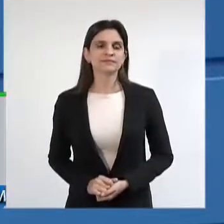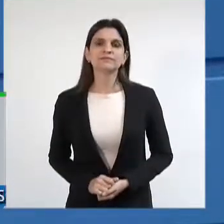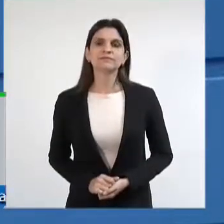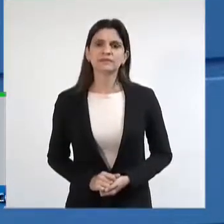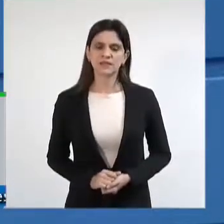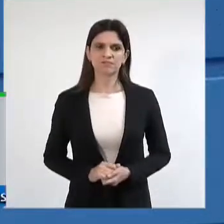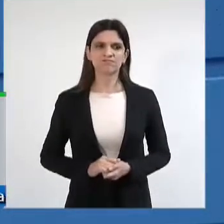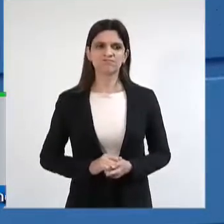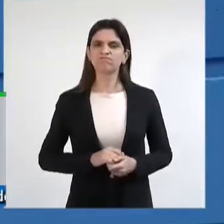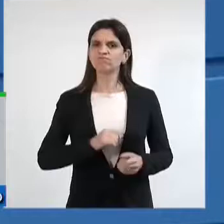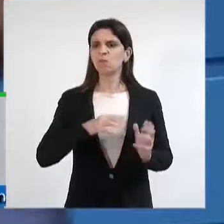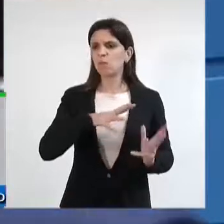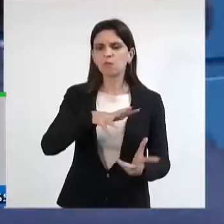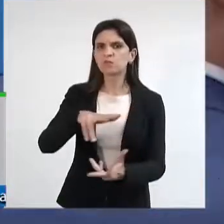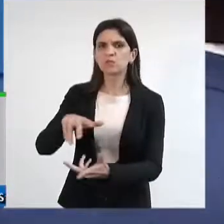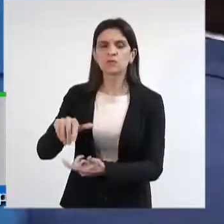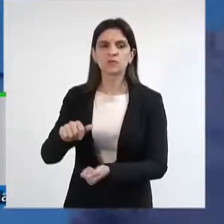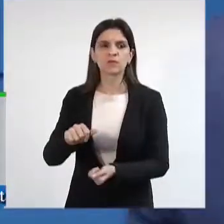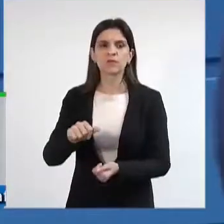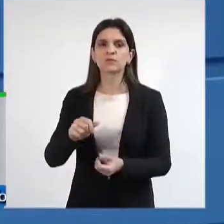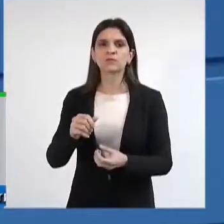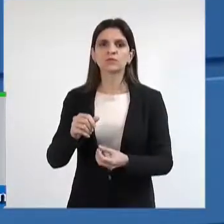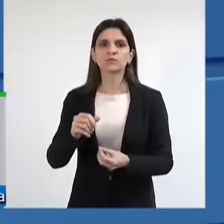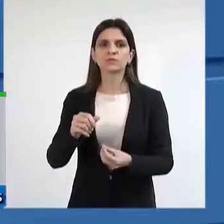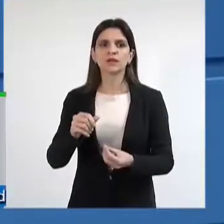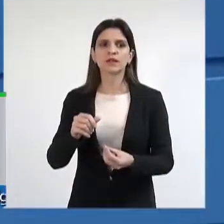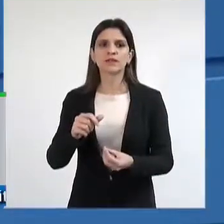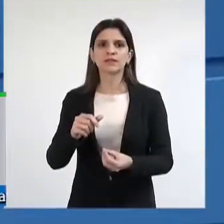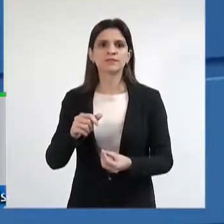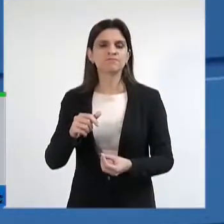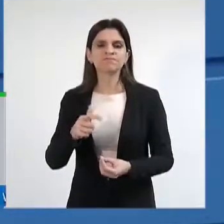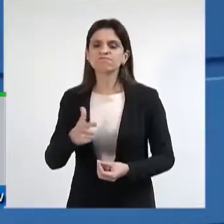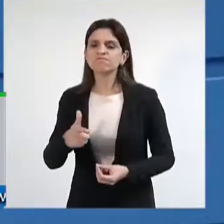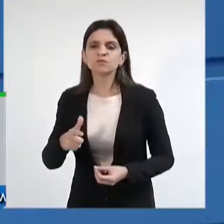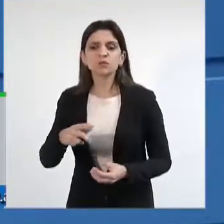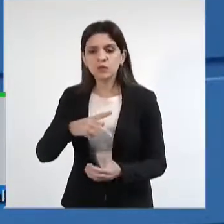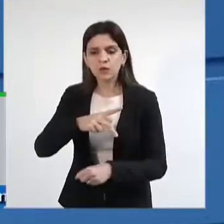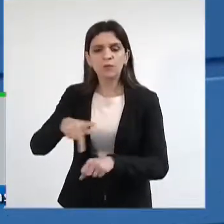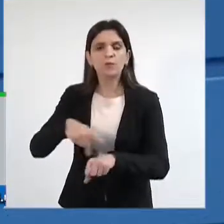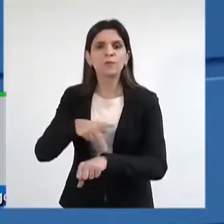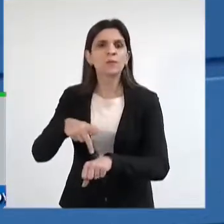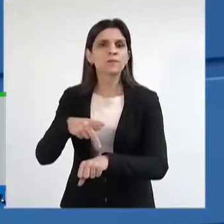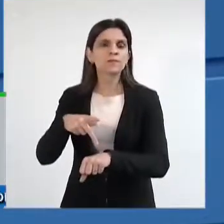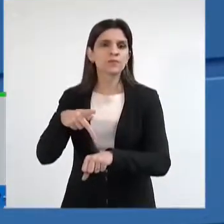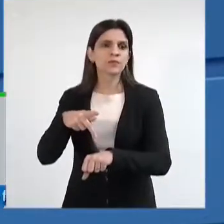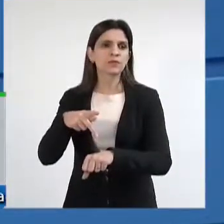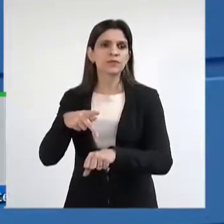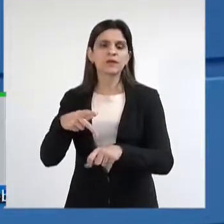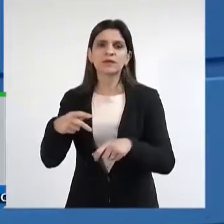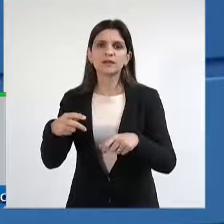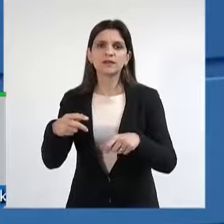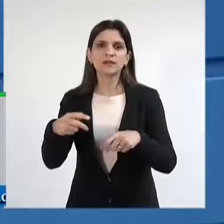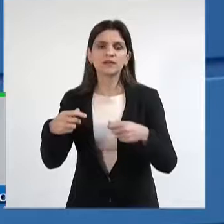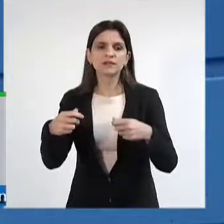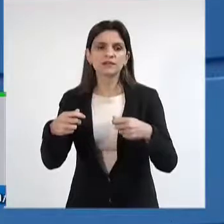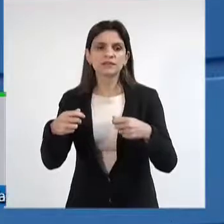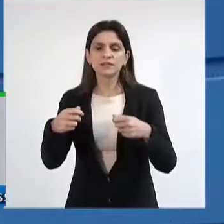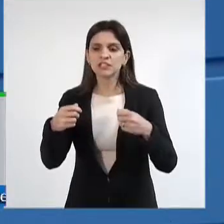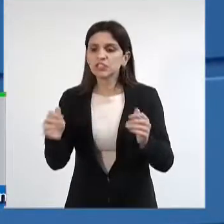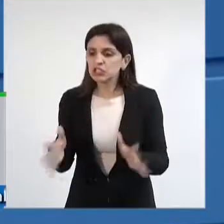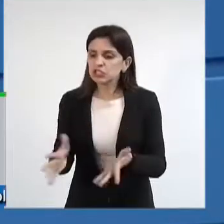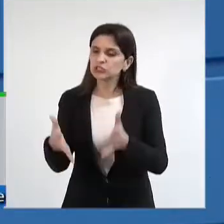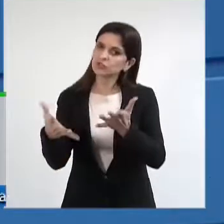do mundo que consegue sair de um país emergente para um país desenvolvido sem a educação.